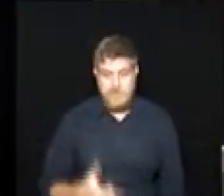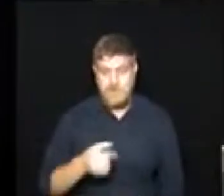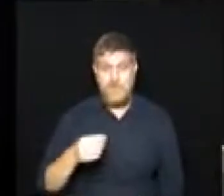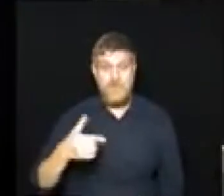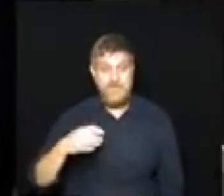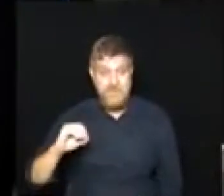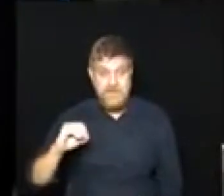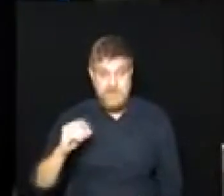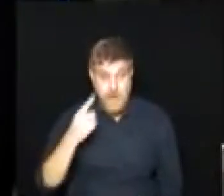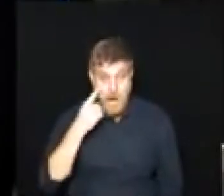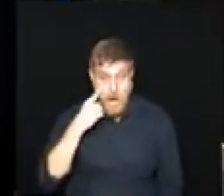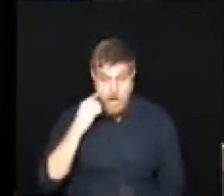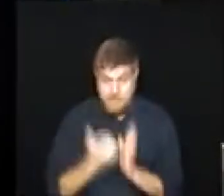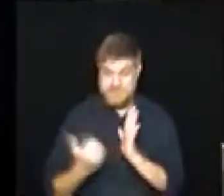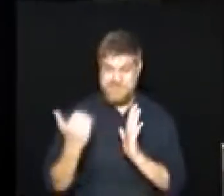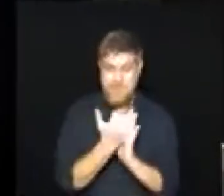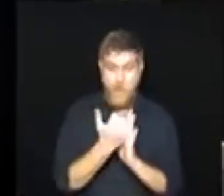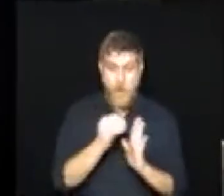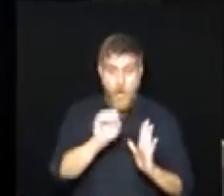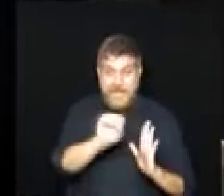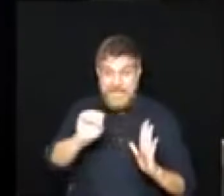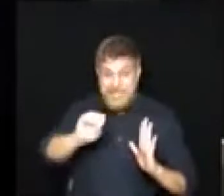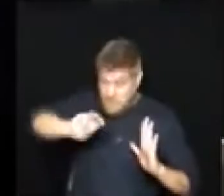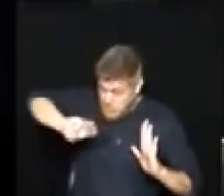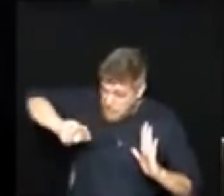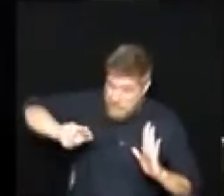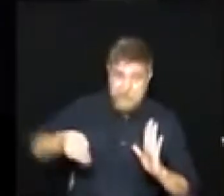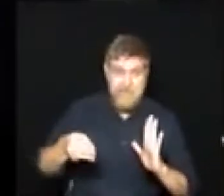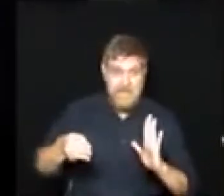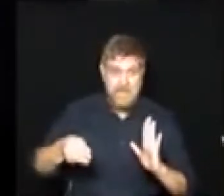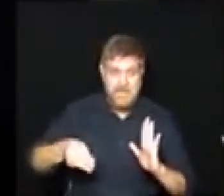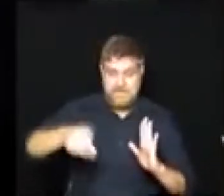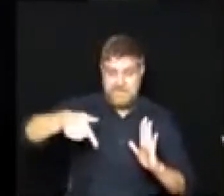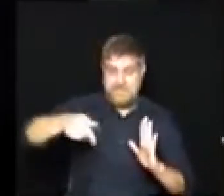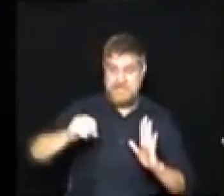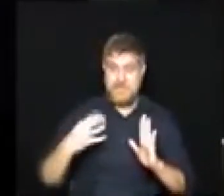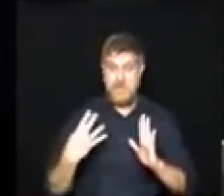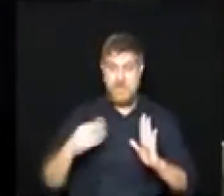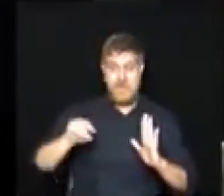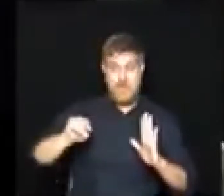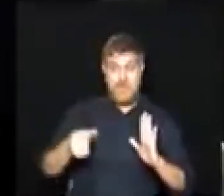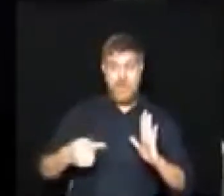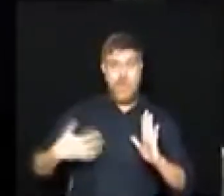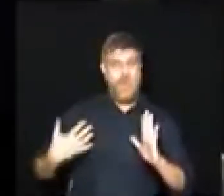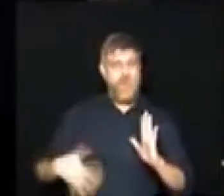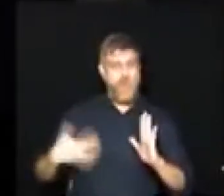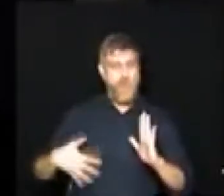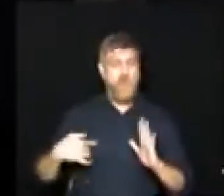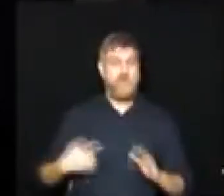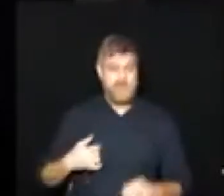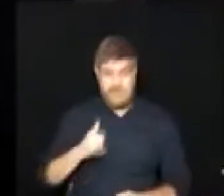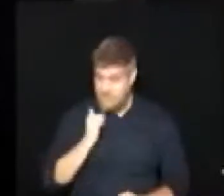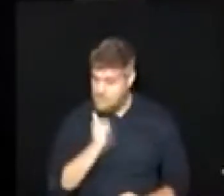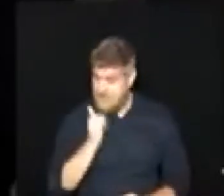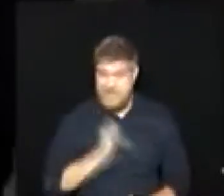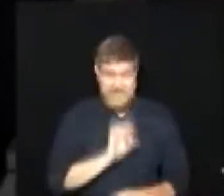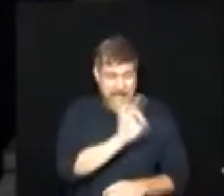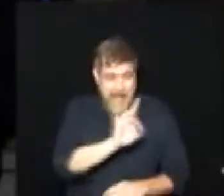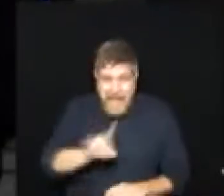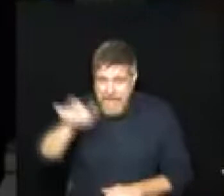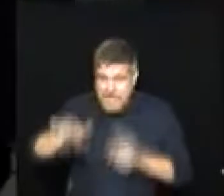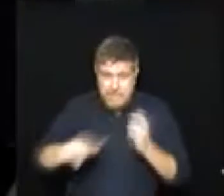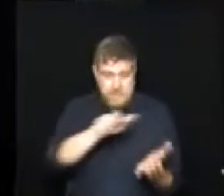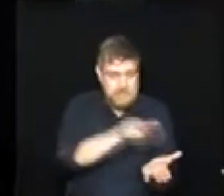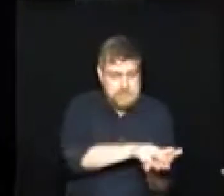2020, 88 milhões 704 mil. É aquilo que nós temos falado. Cada pessoa